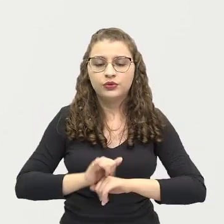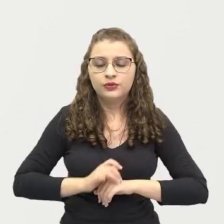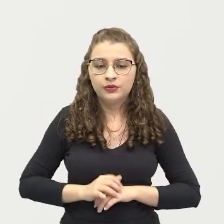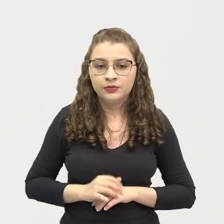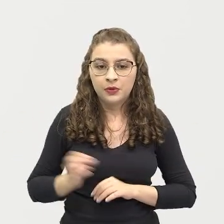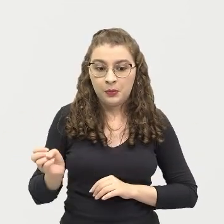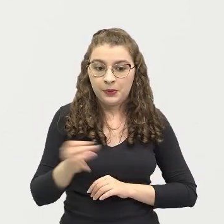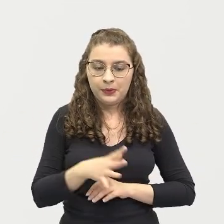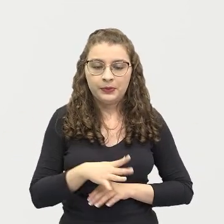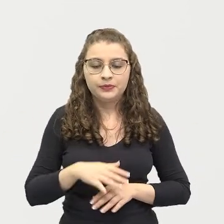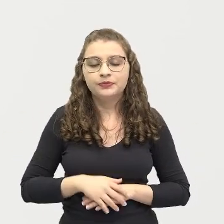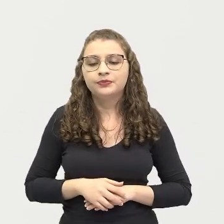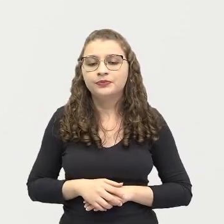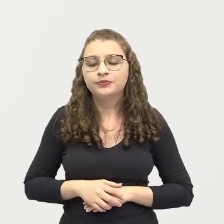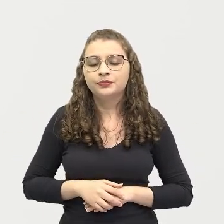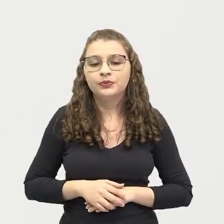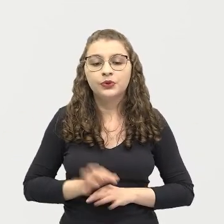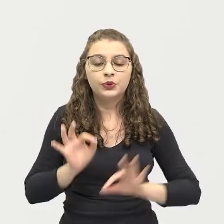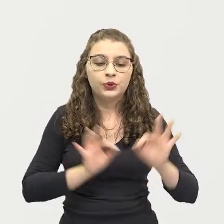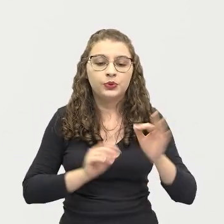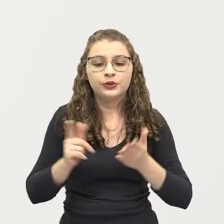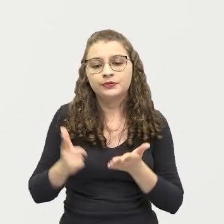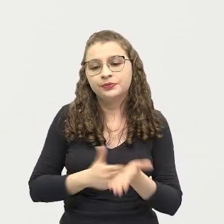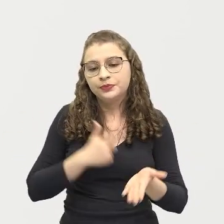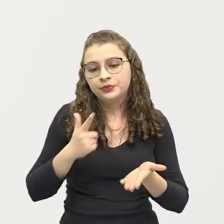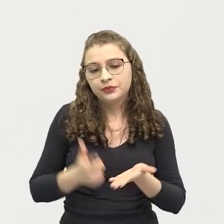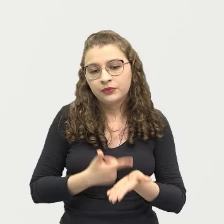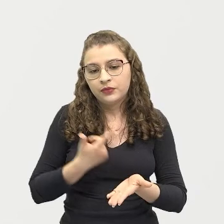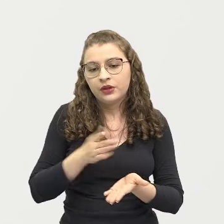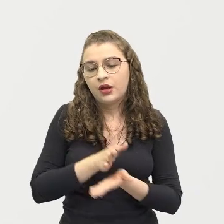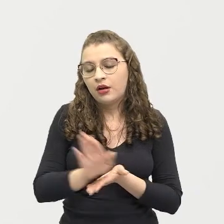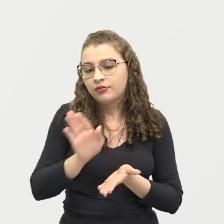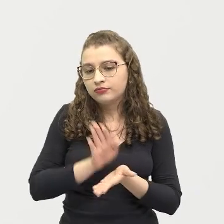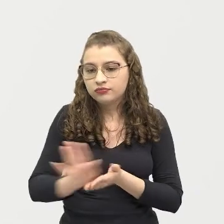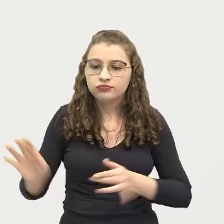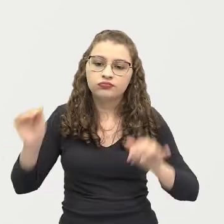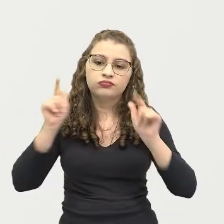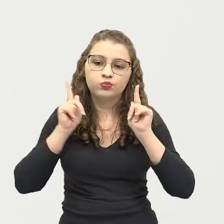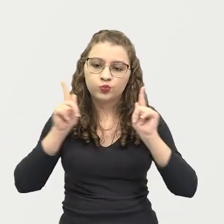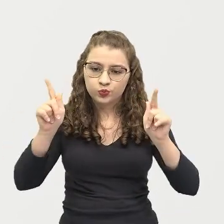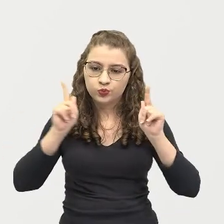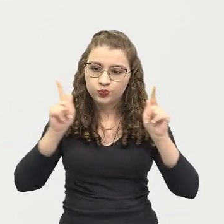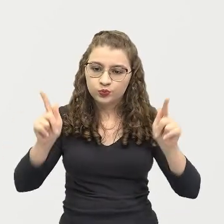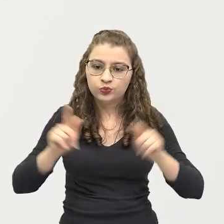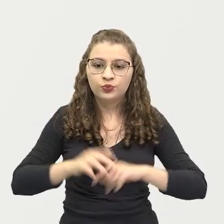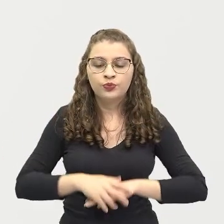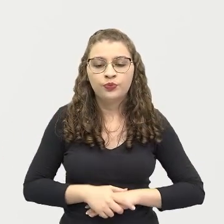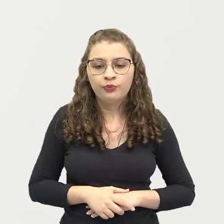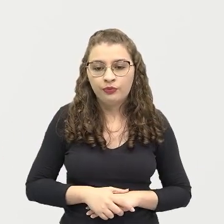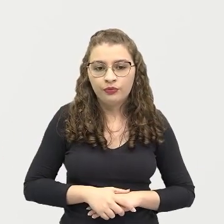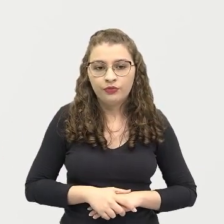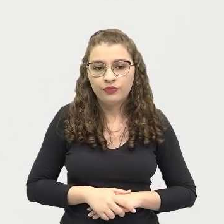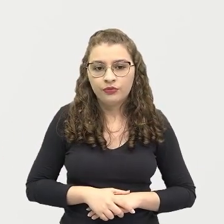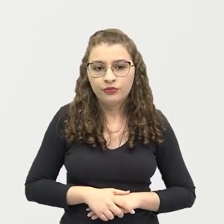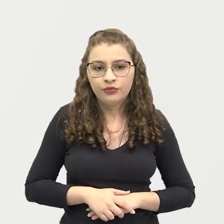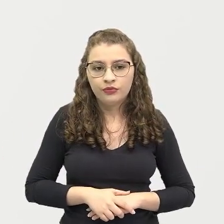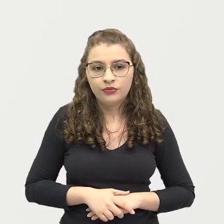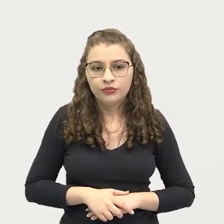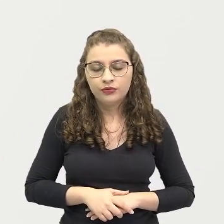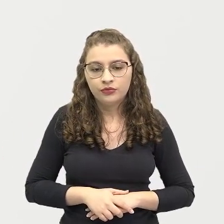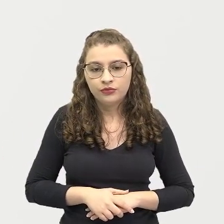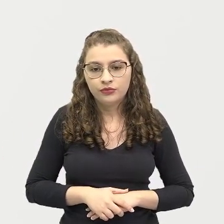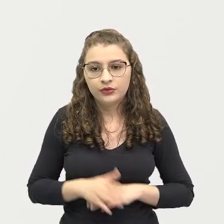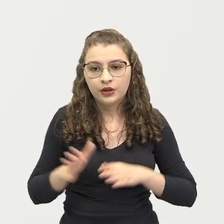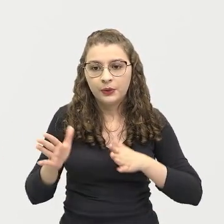esse novo movimento. Então eles vão utilizar revistas, vão utilizar manifestos. O que mais? Apesar desses